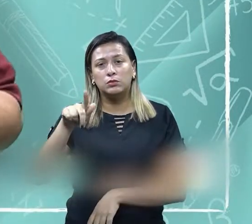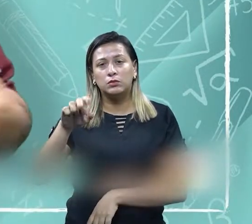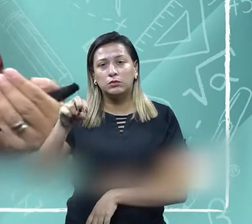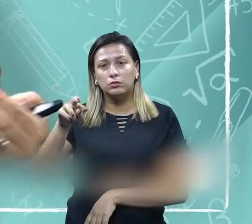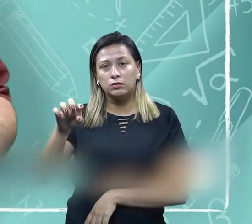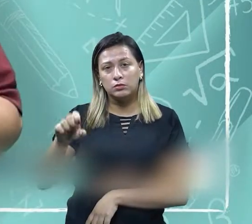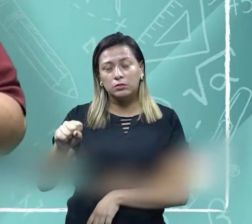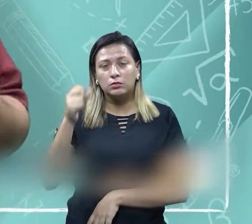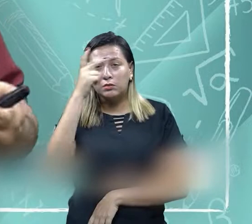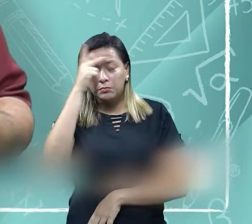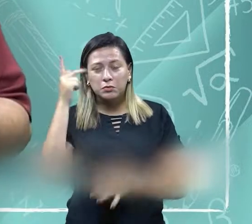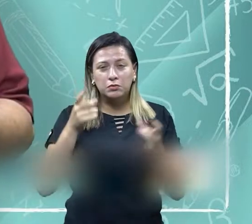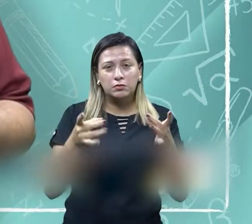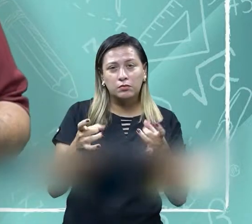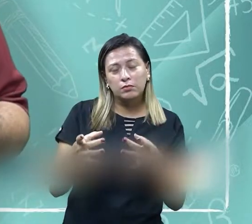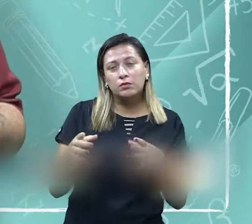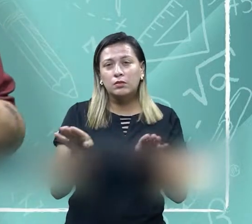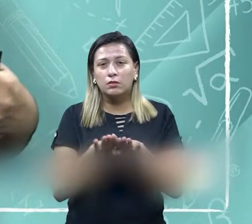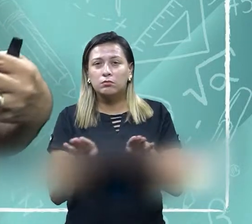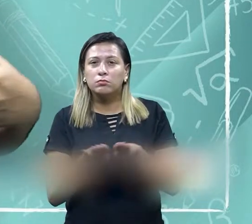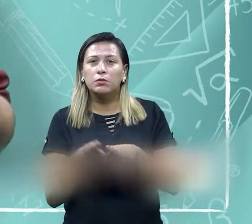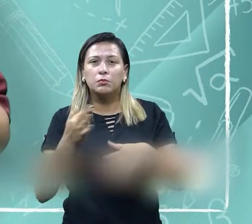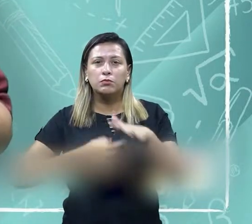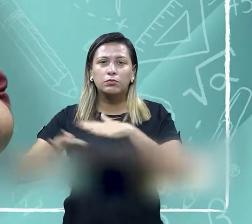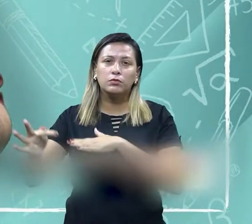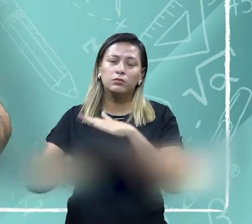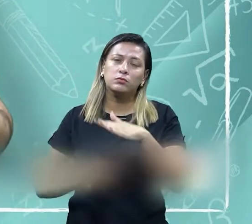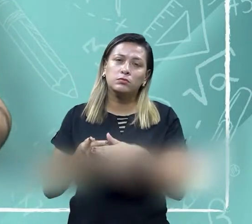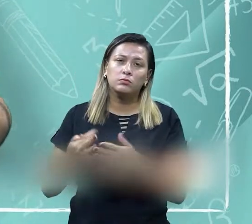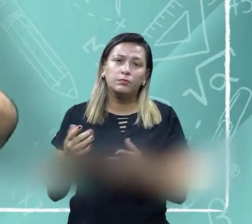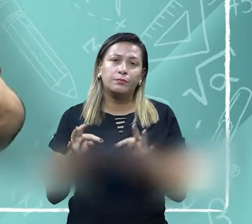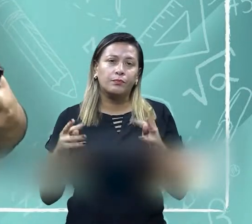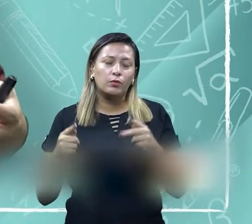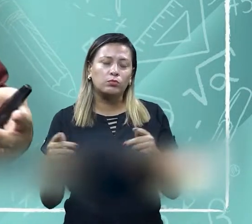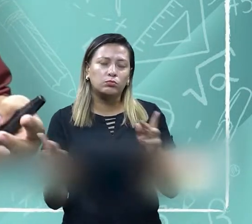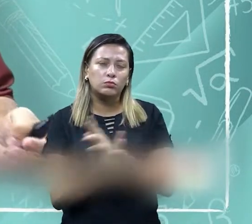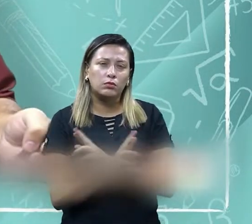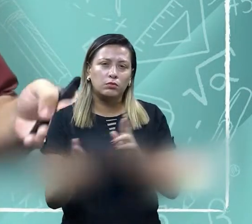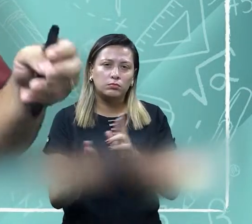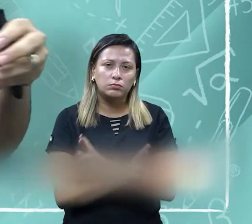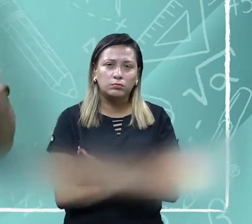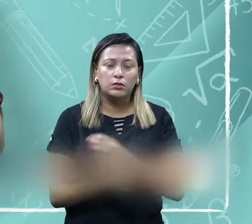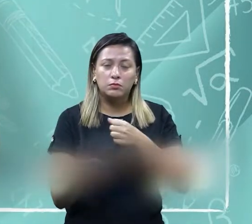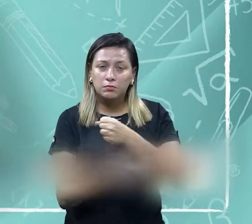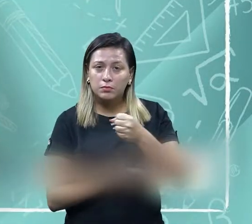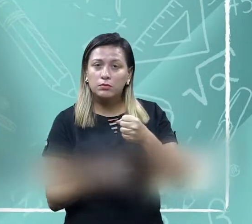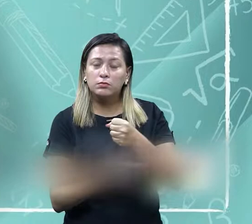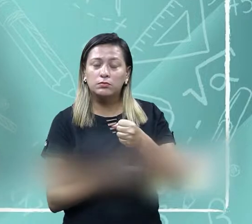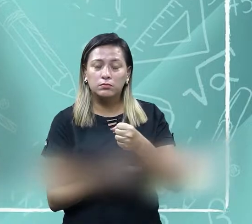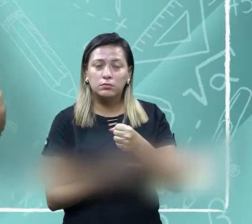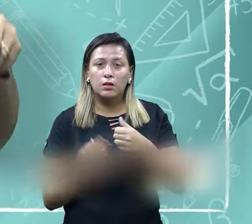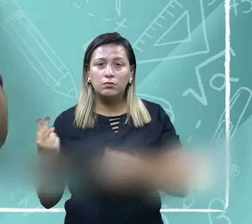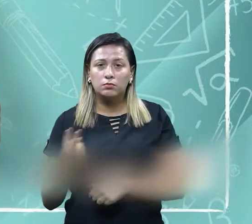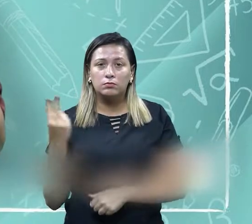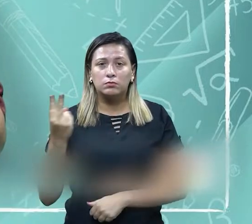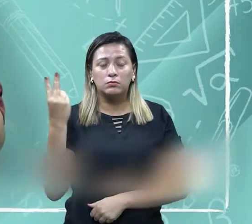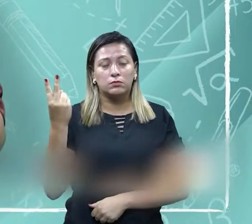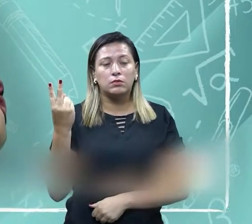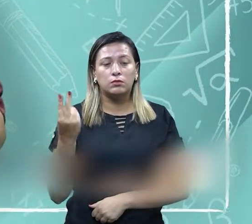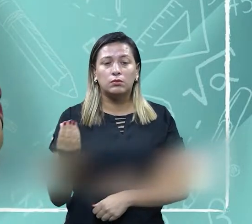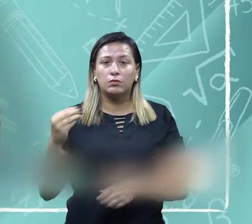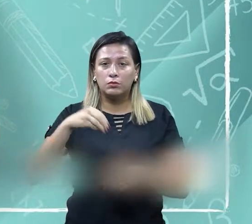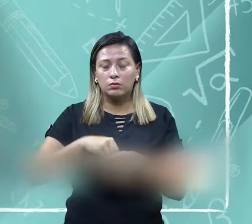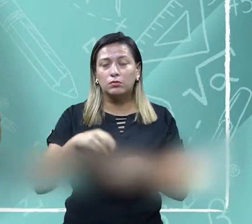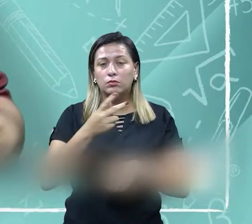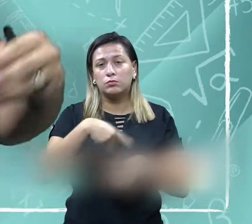é que vai vender, a distribuidora, entendeu? Então, todo esse relacionamento baseado no preço interno,